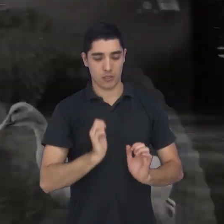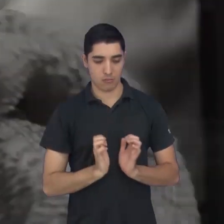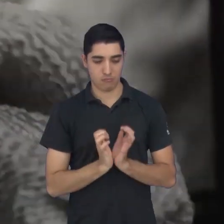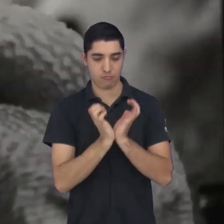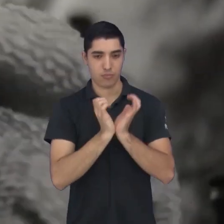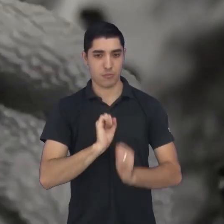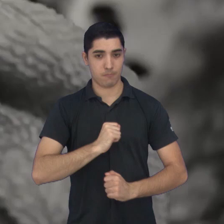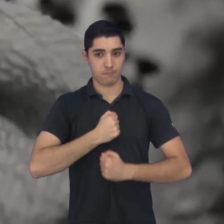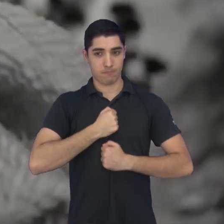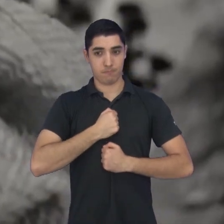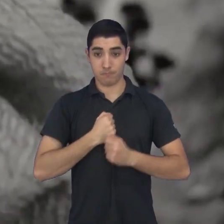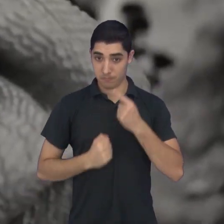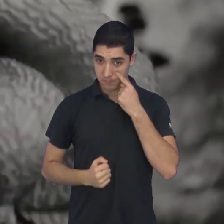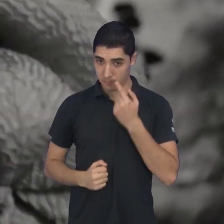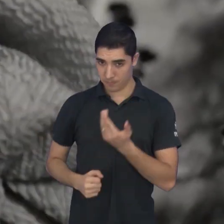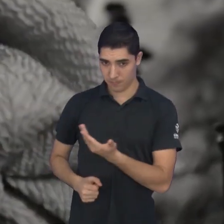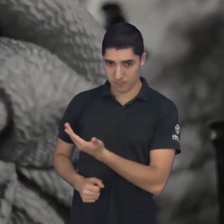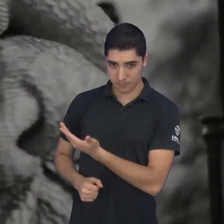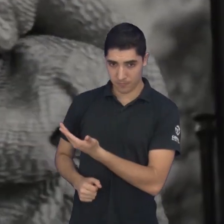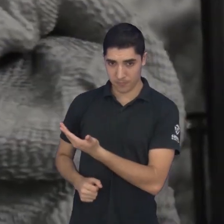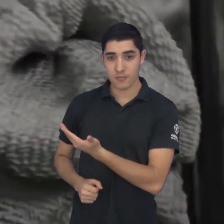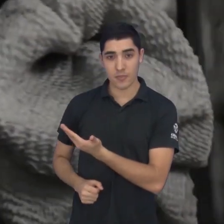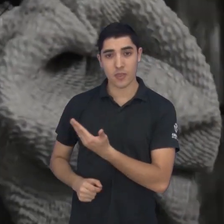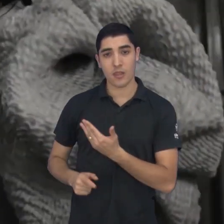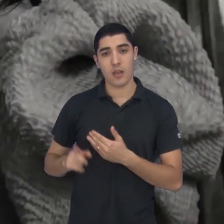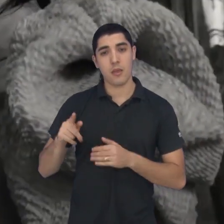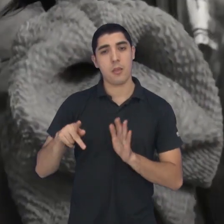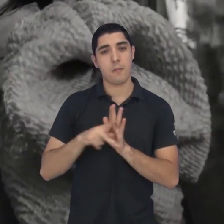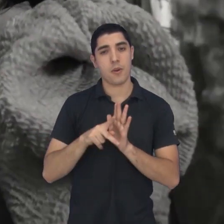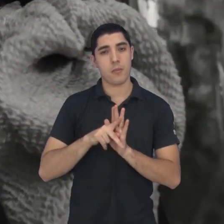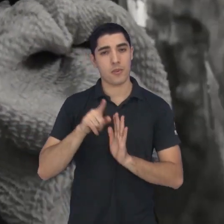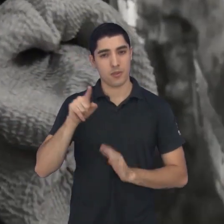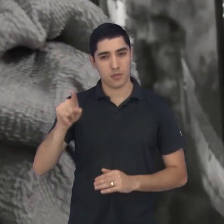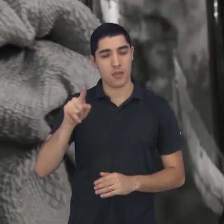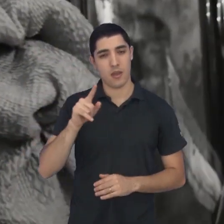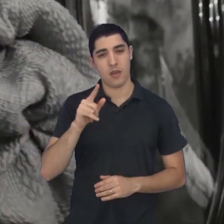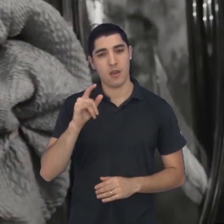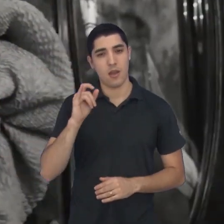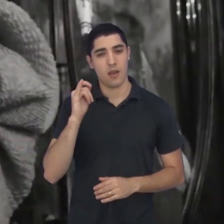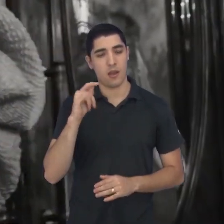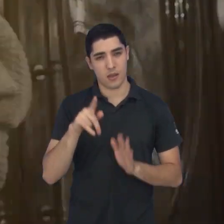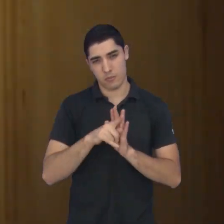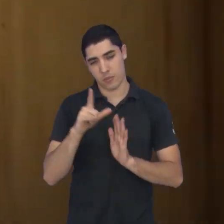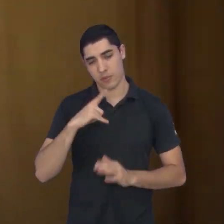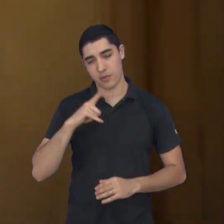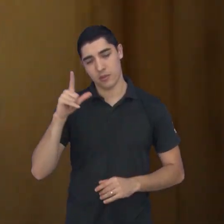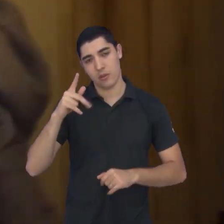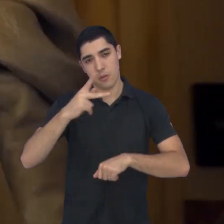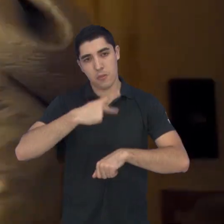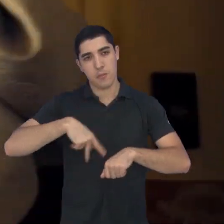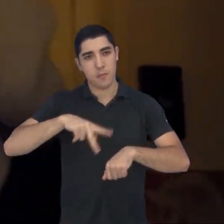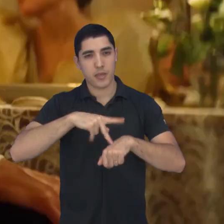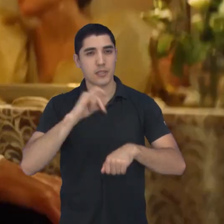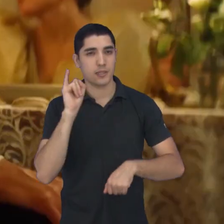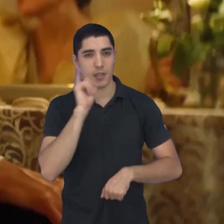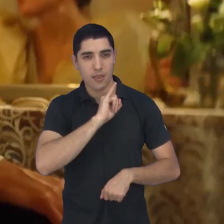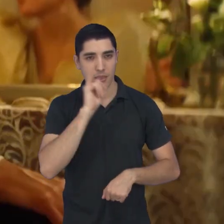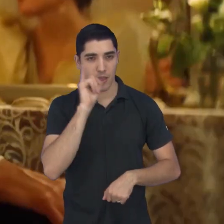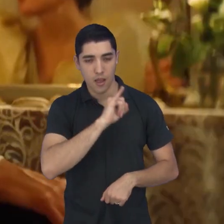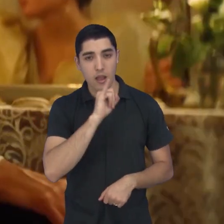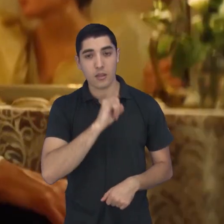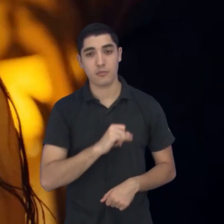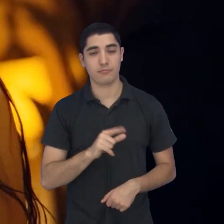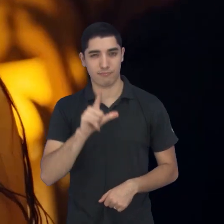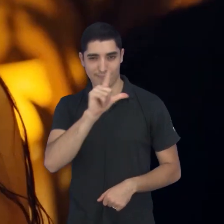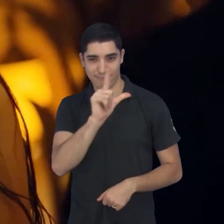que é um festival bem renomado de Veneza, na Itália, gente. E o filme tem como história central a Bela, que após um acontecimento trágico, ela